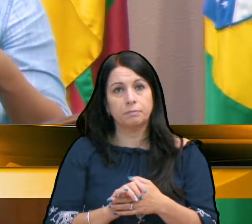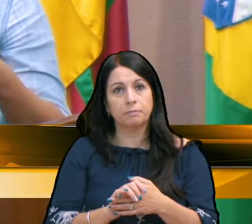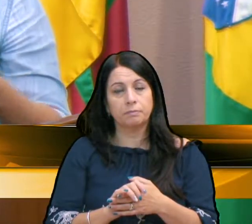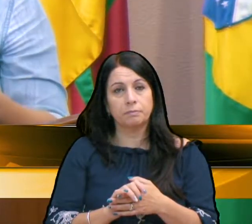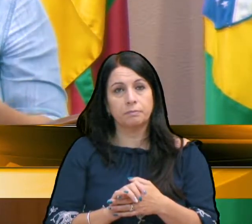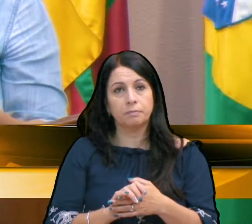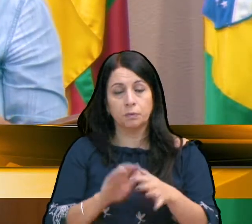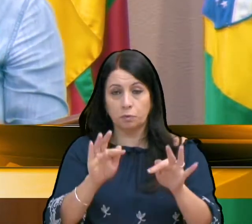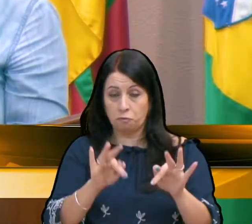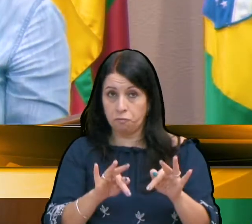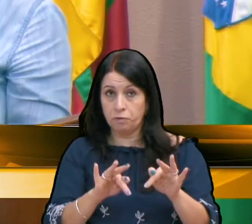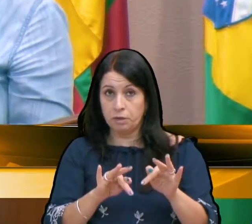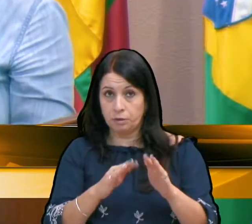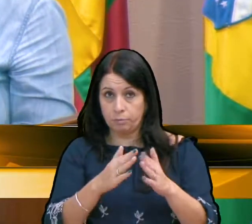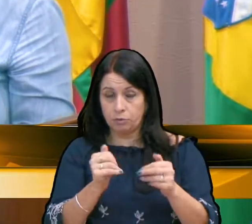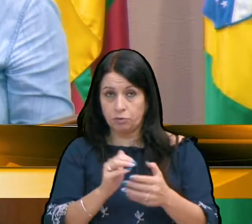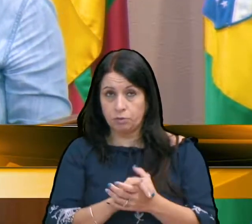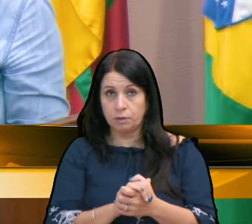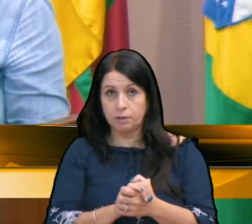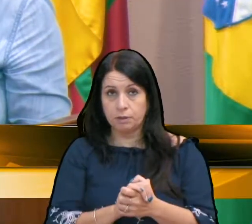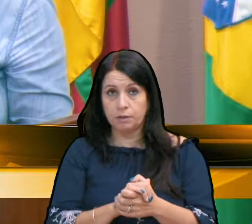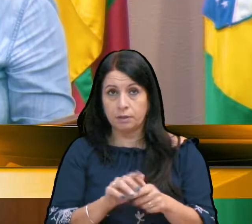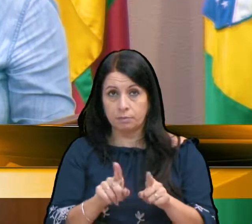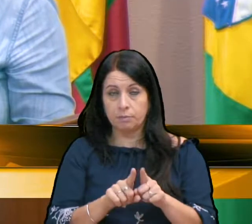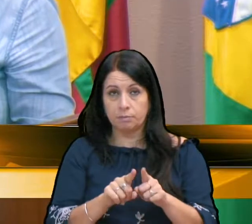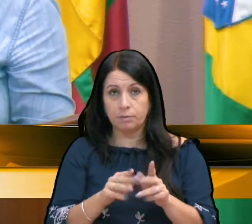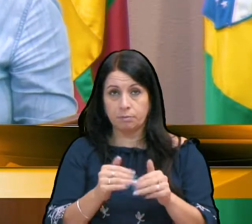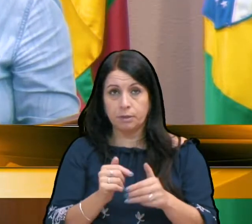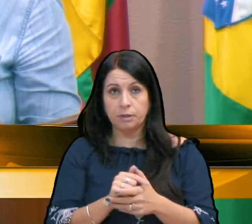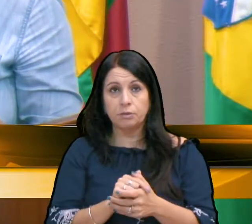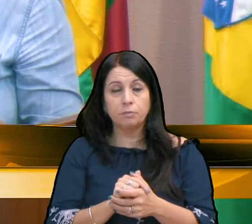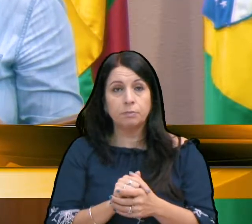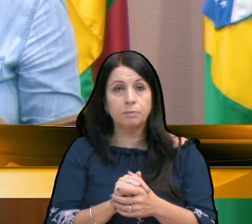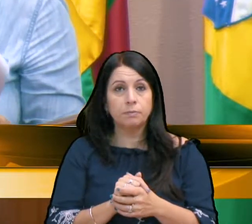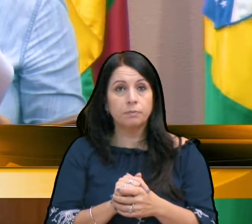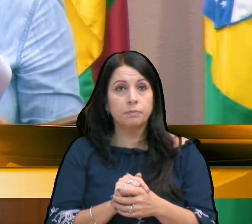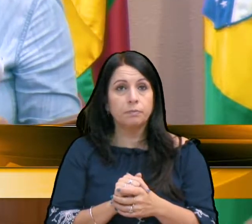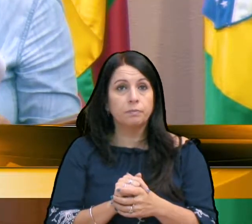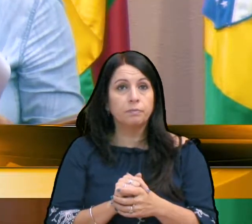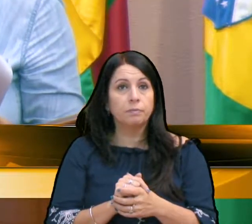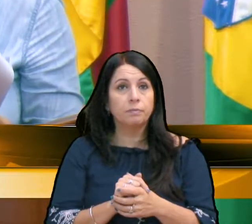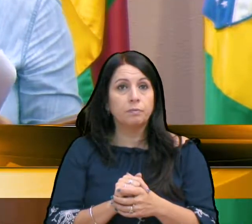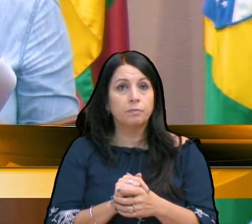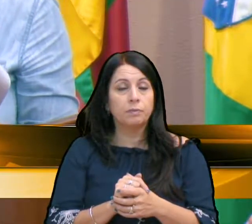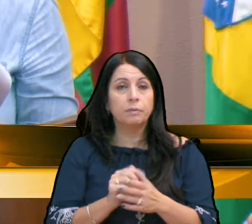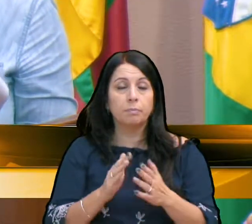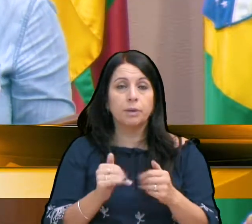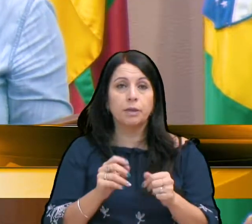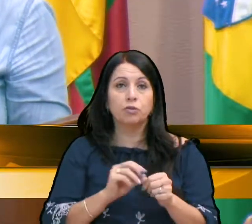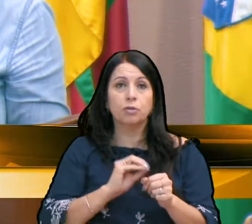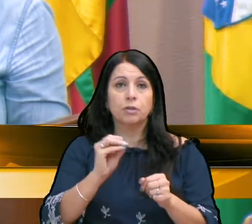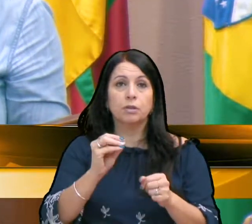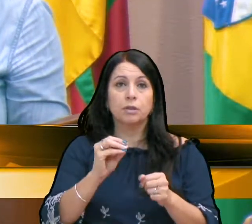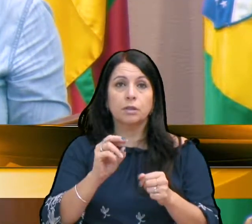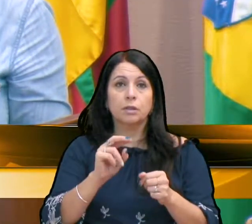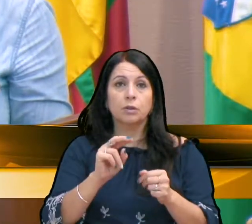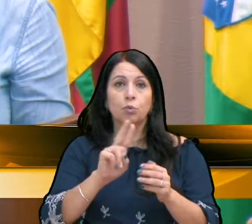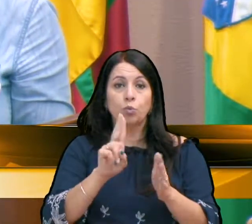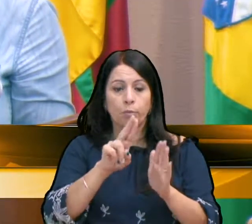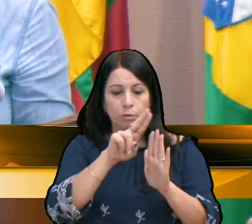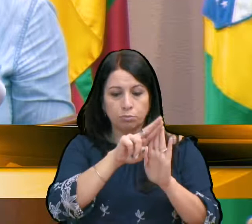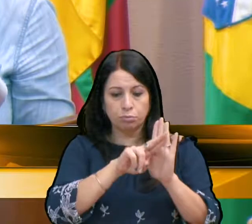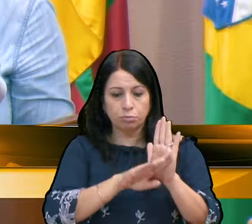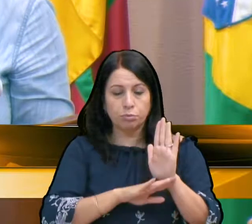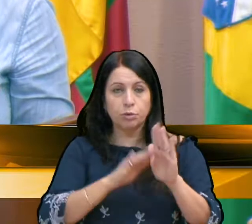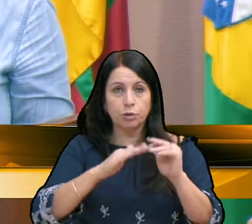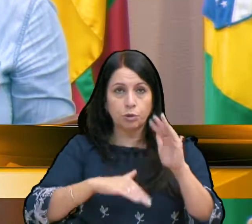aqui no final, a gente também pede que solicite, a gente solicita que seja encaminhada a relação dos endereços das